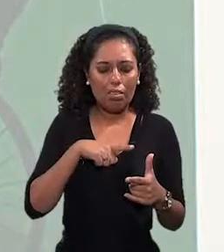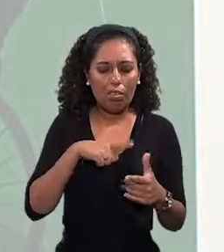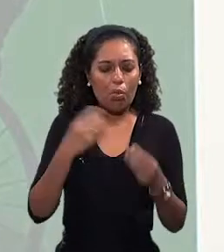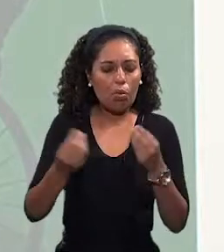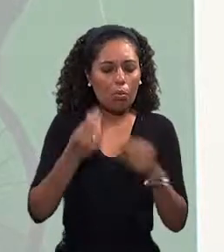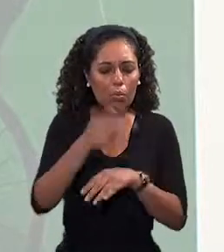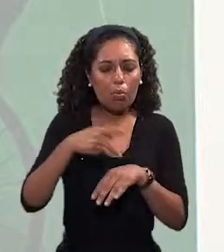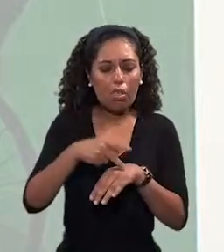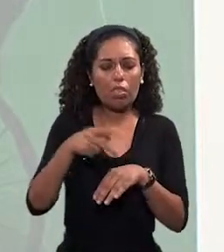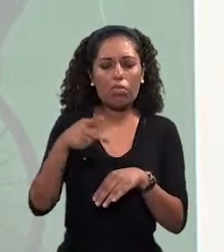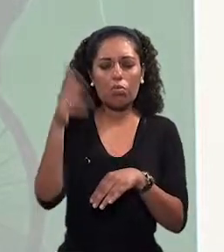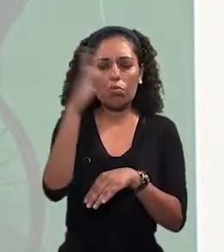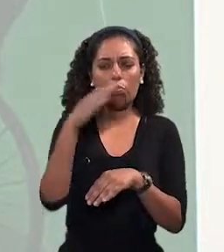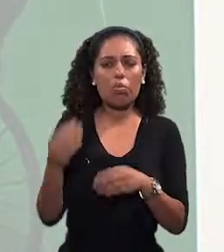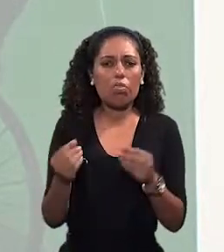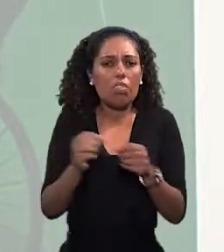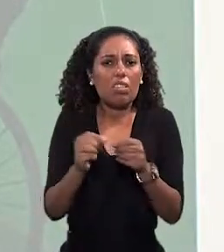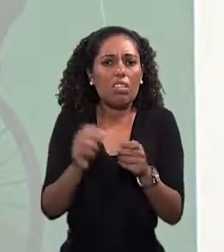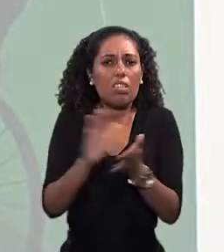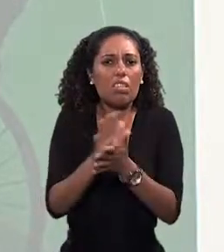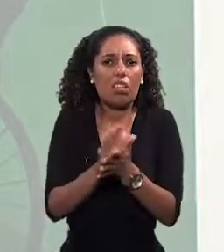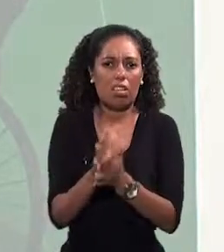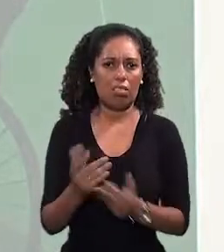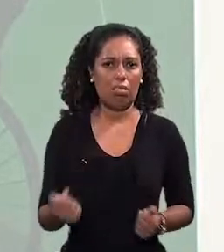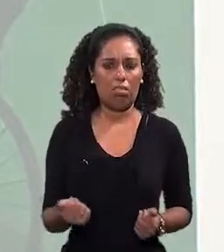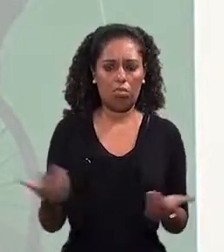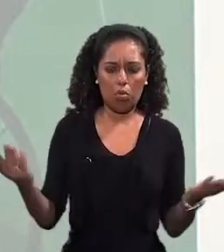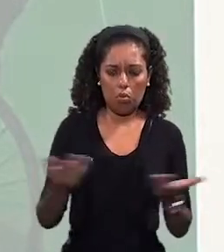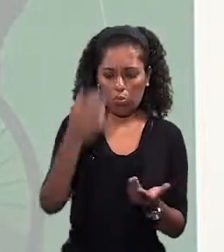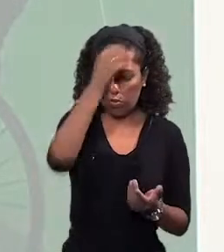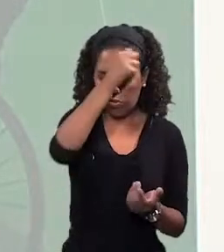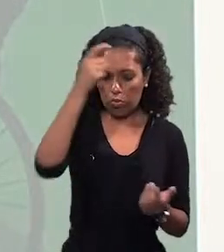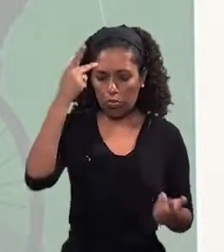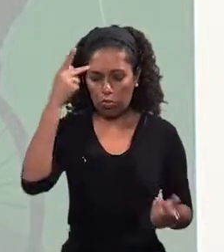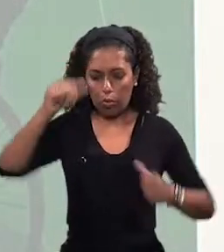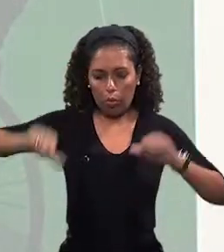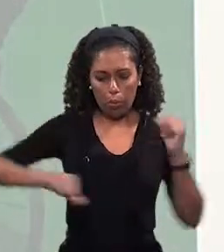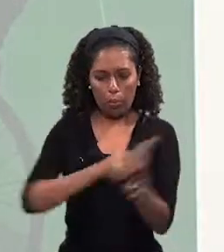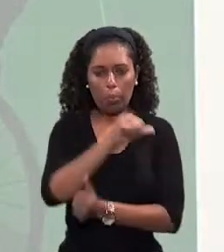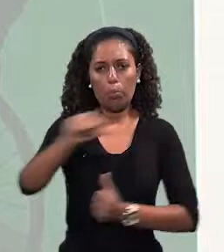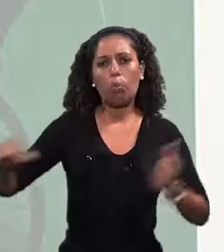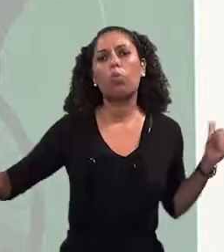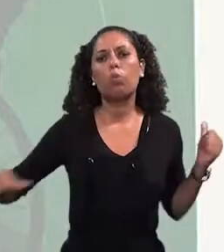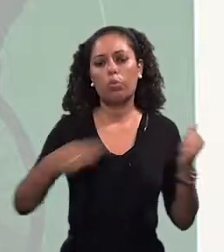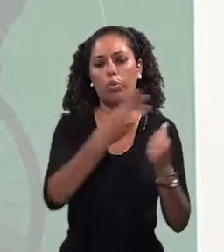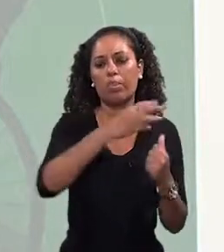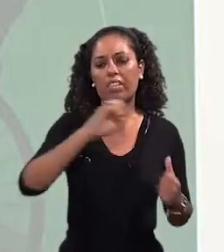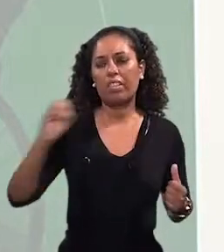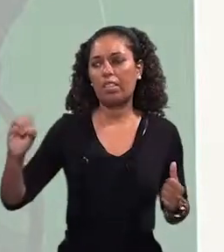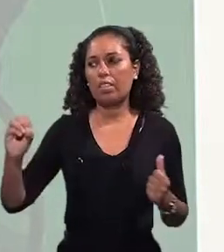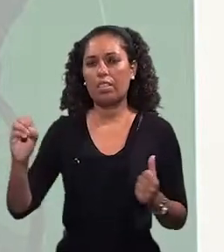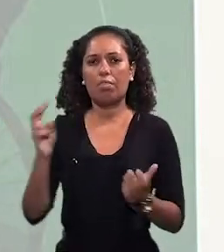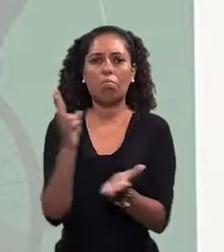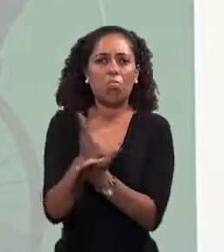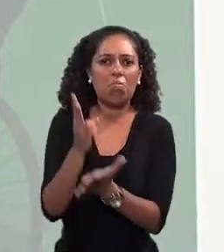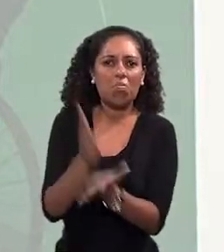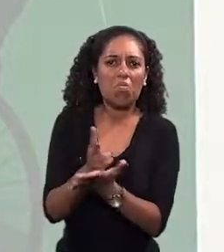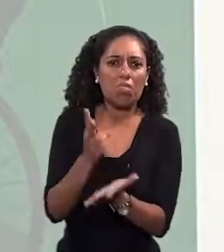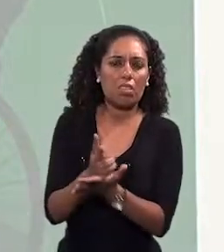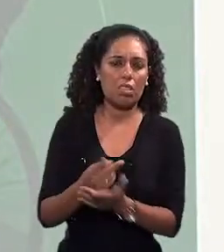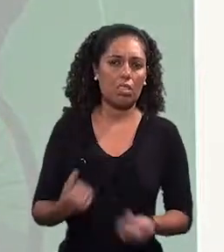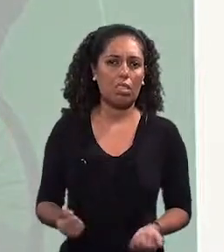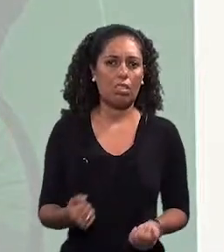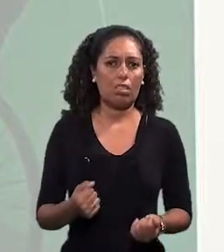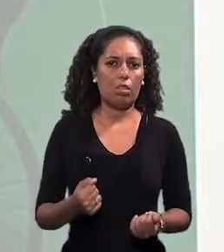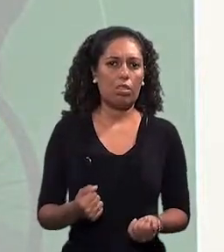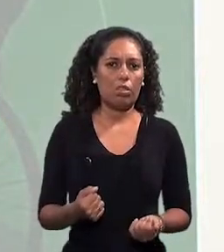numa situação onde a prefeitura multou 300 vezes, não tinha alvará, mas também, se fosse